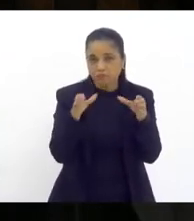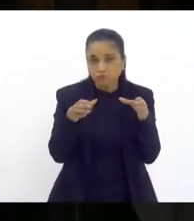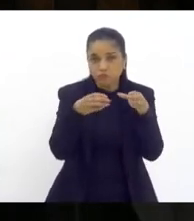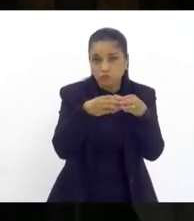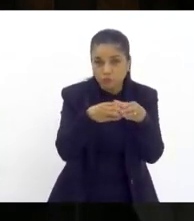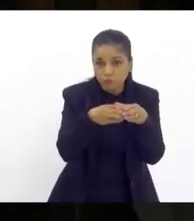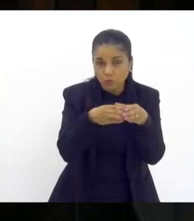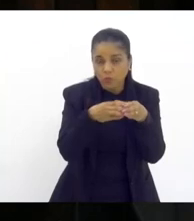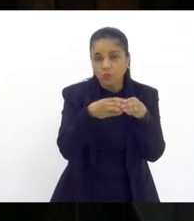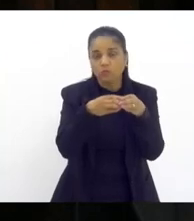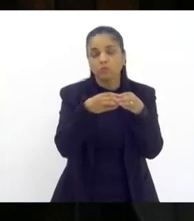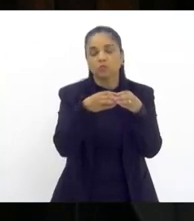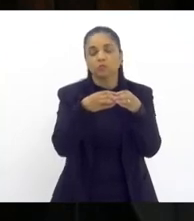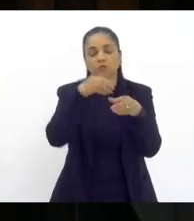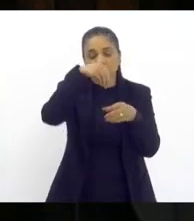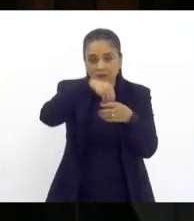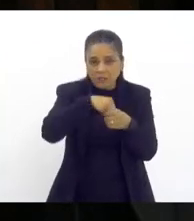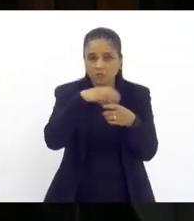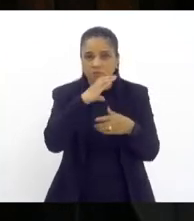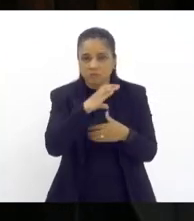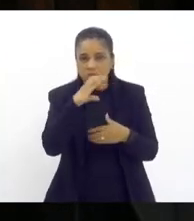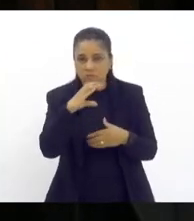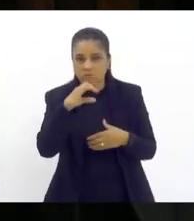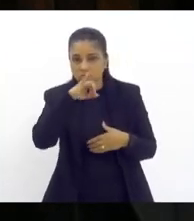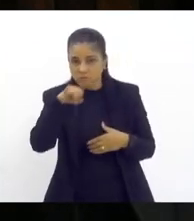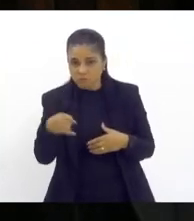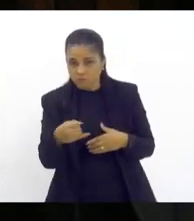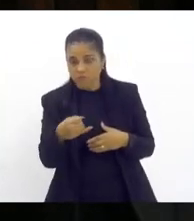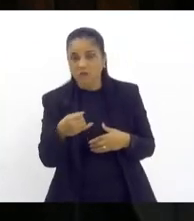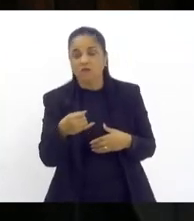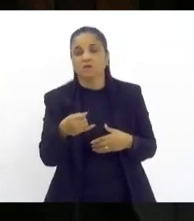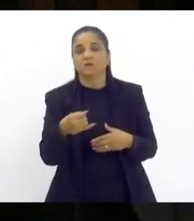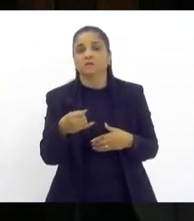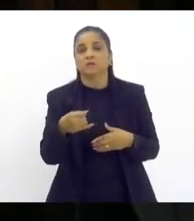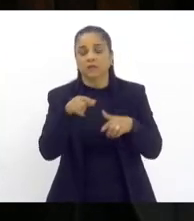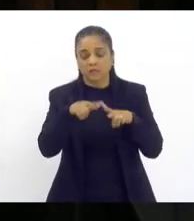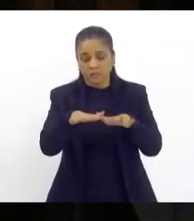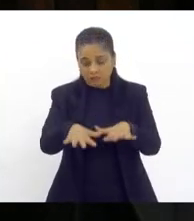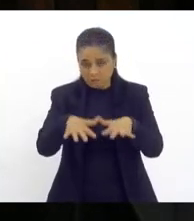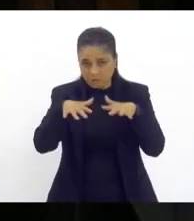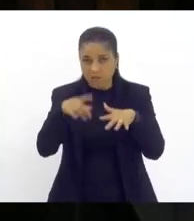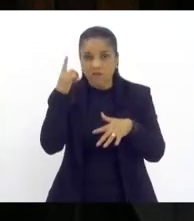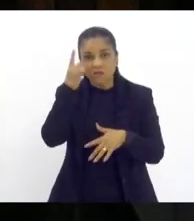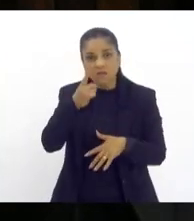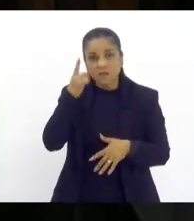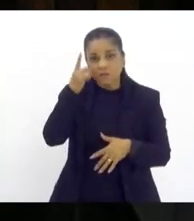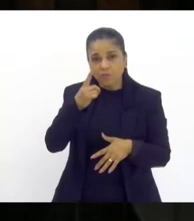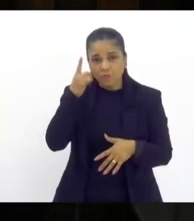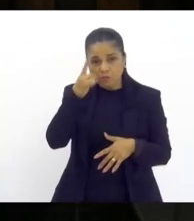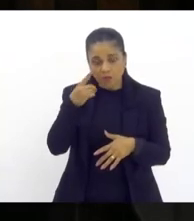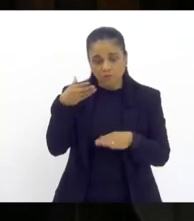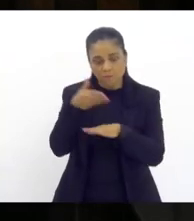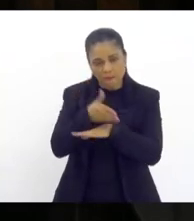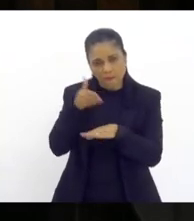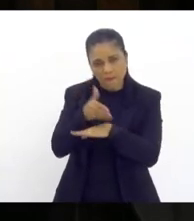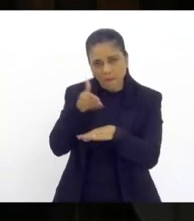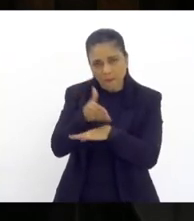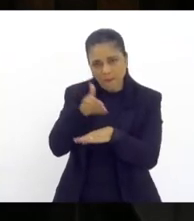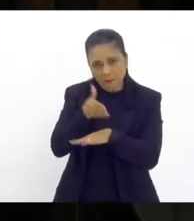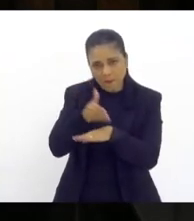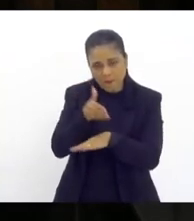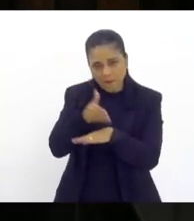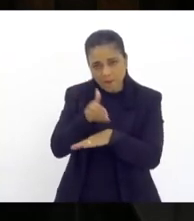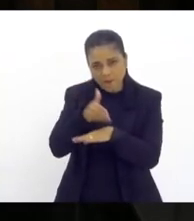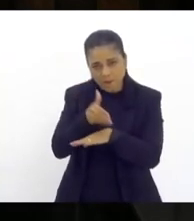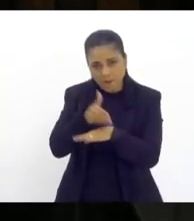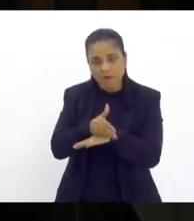trabalho no âmbito da CCJ, e aproveito a presença, ainda em plenário, dos deputados assíduos que estão em todas as